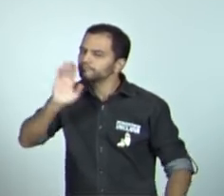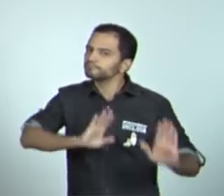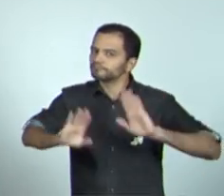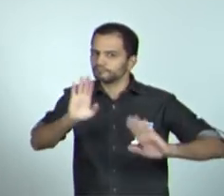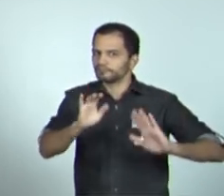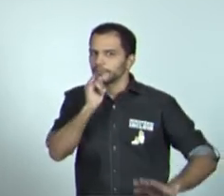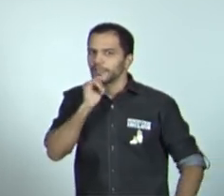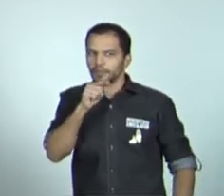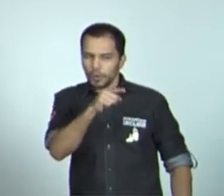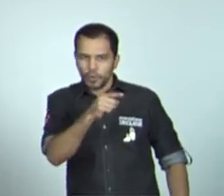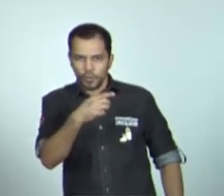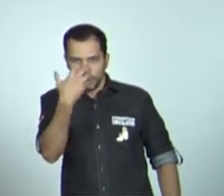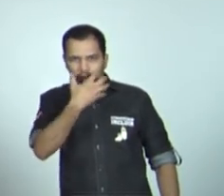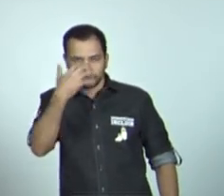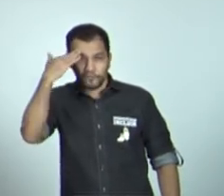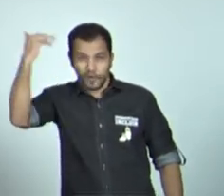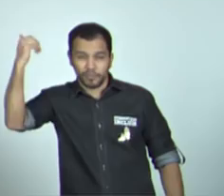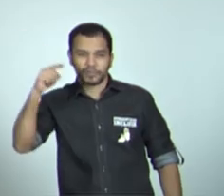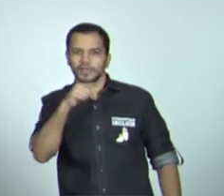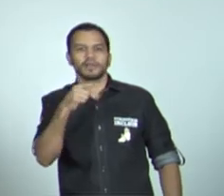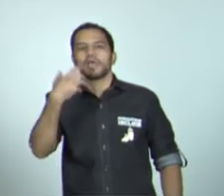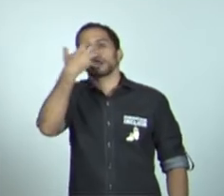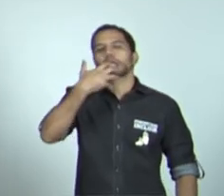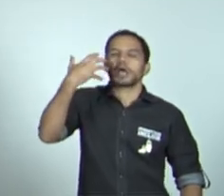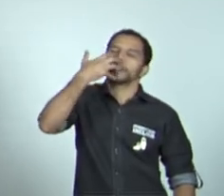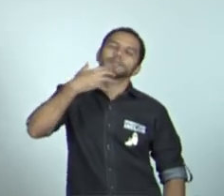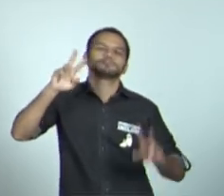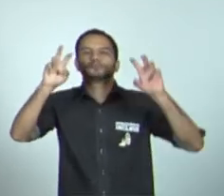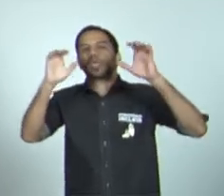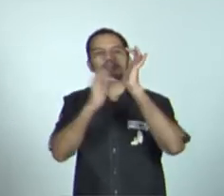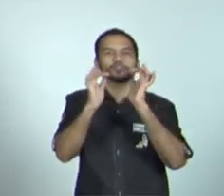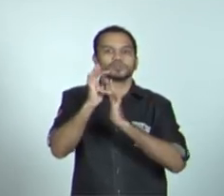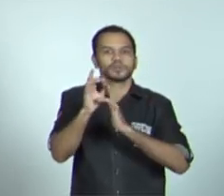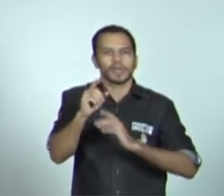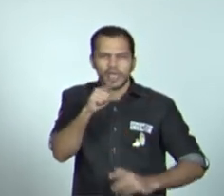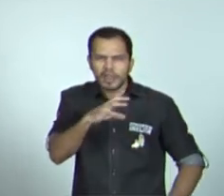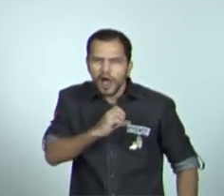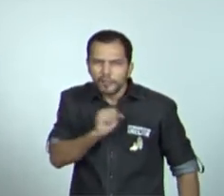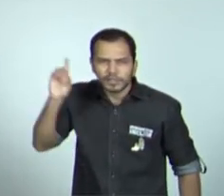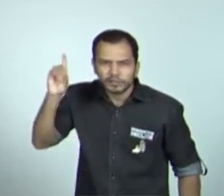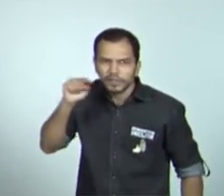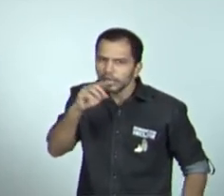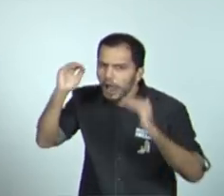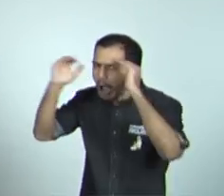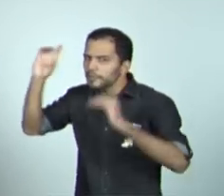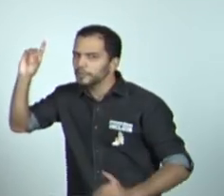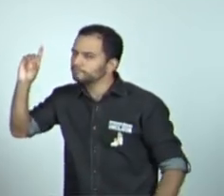cantor famoso cantar uma música que fala de jesus não quer dizer que tem demora não